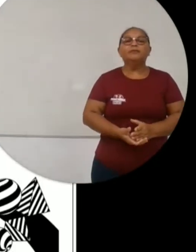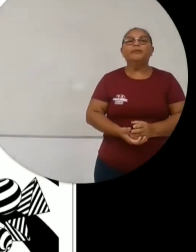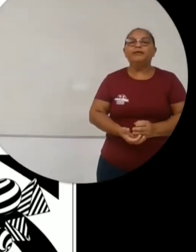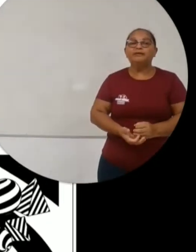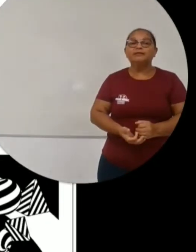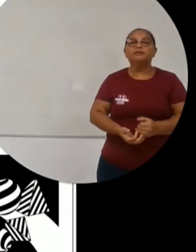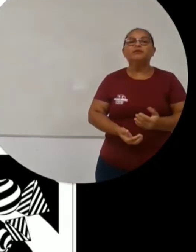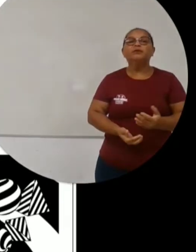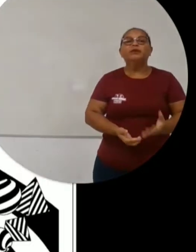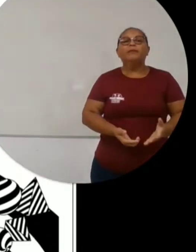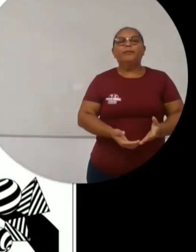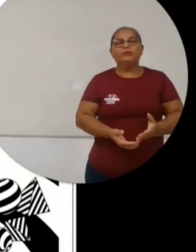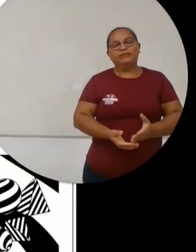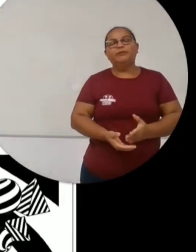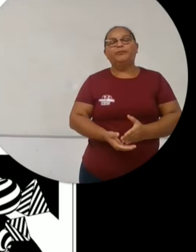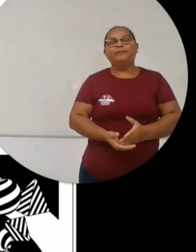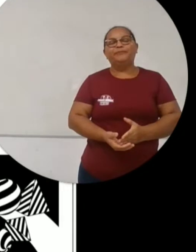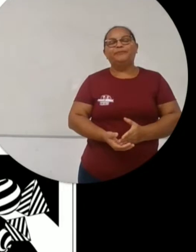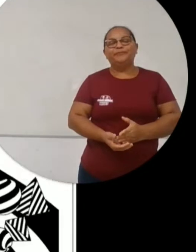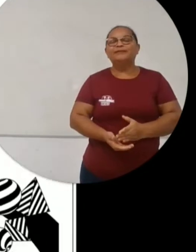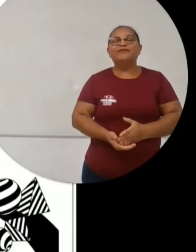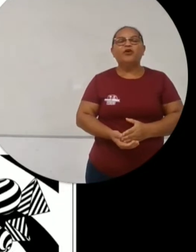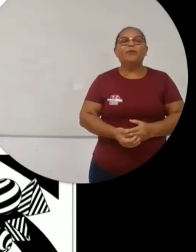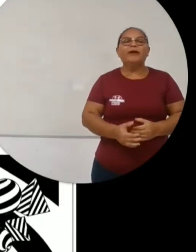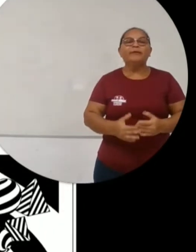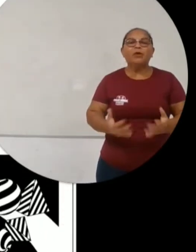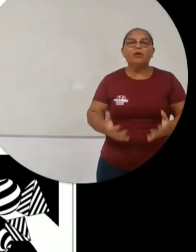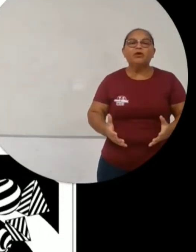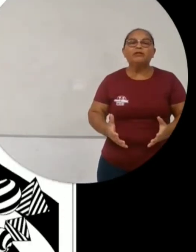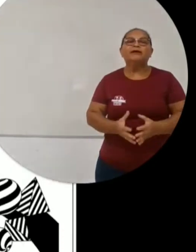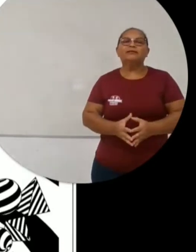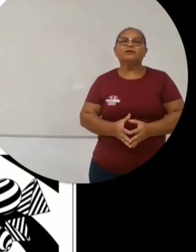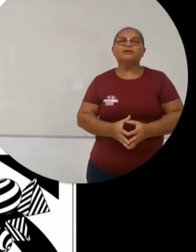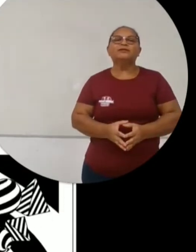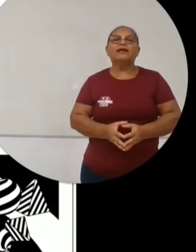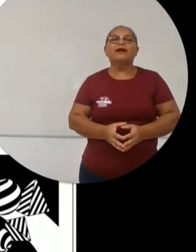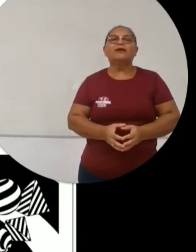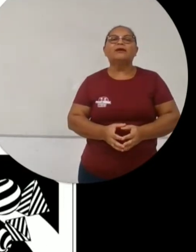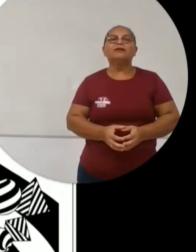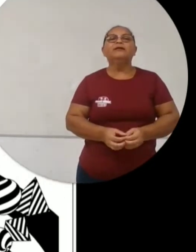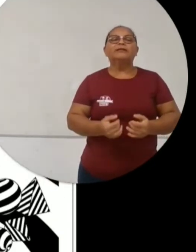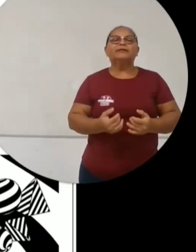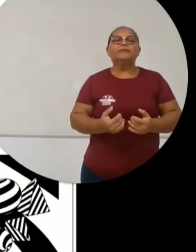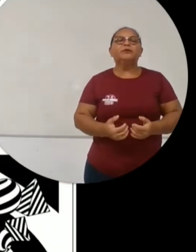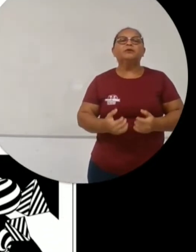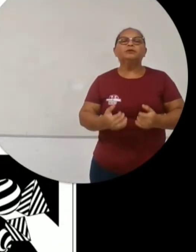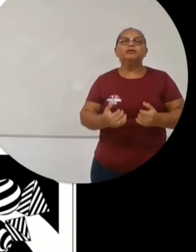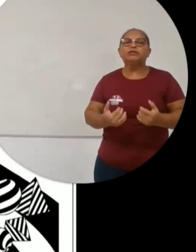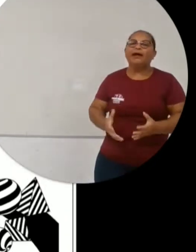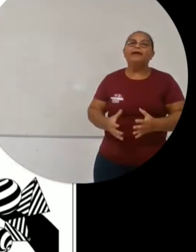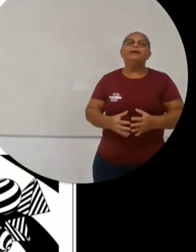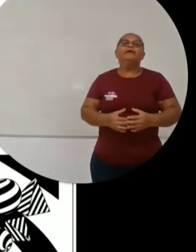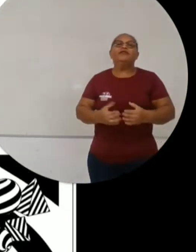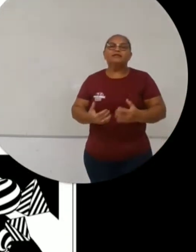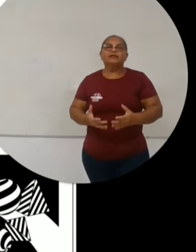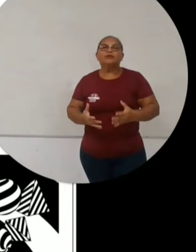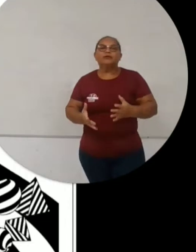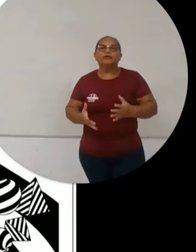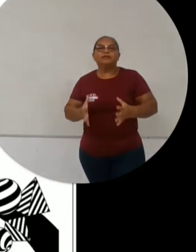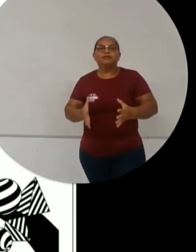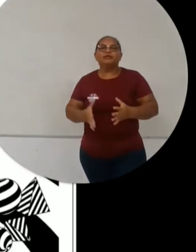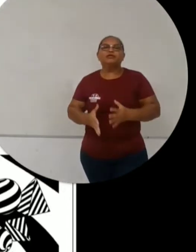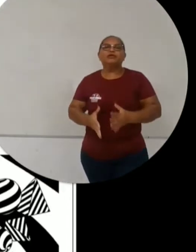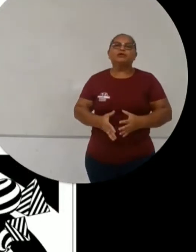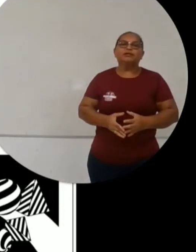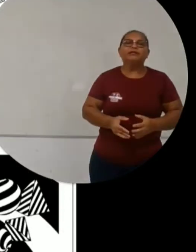feliz, mesmo por ser dessa forma remota as nossas aulas, mas é bom estar fazendo aquilo